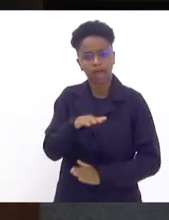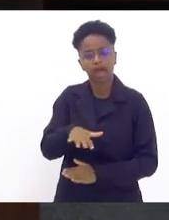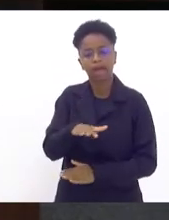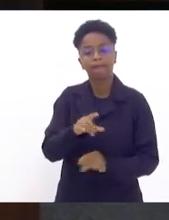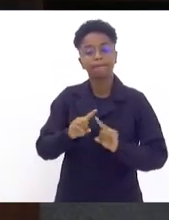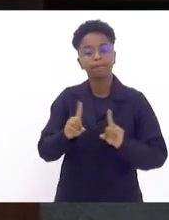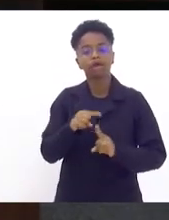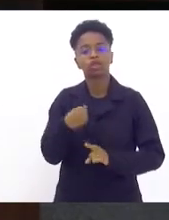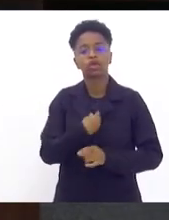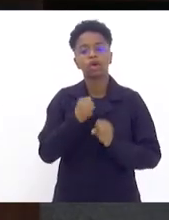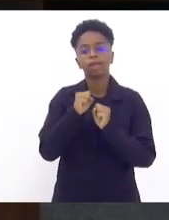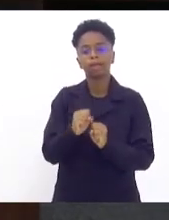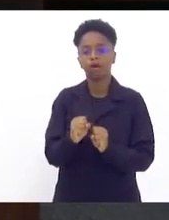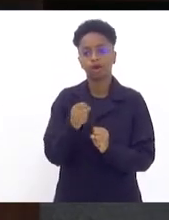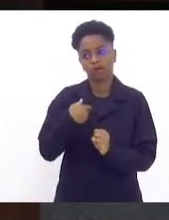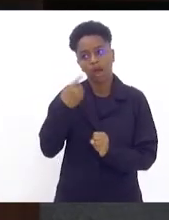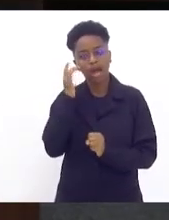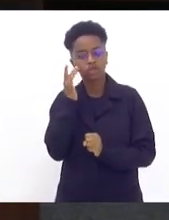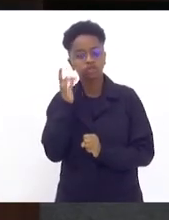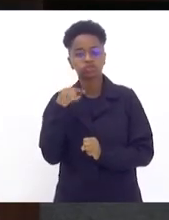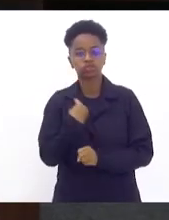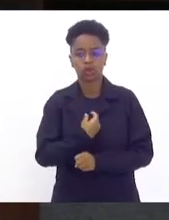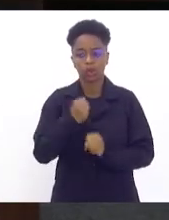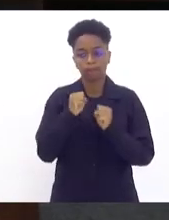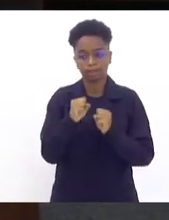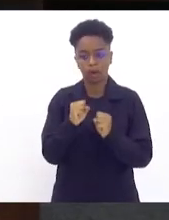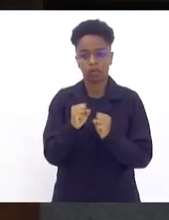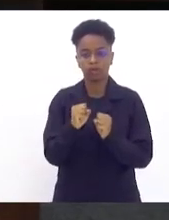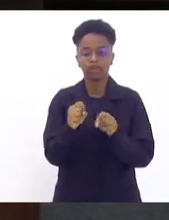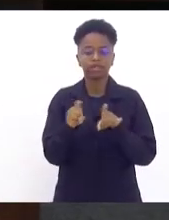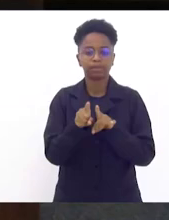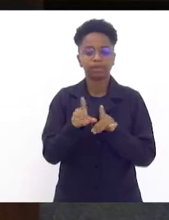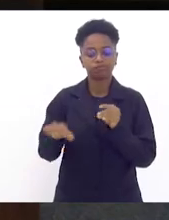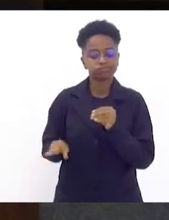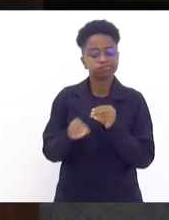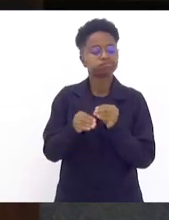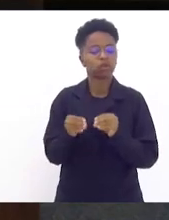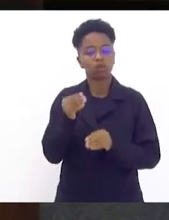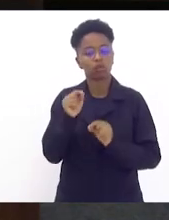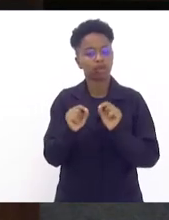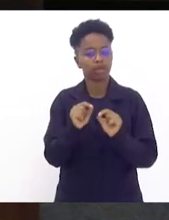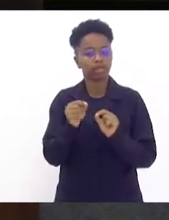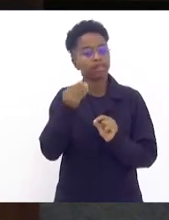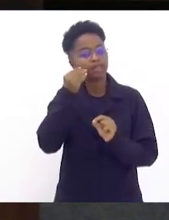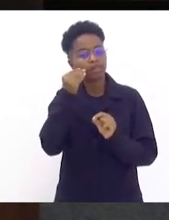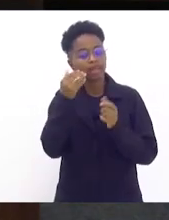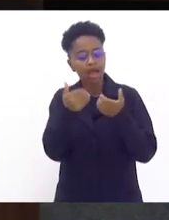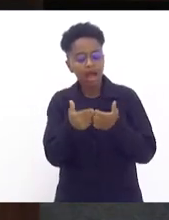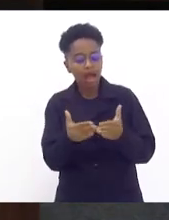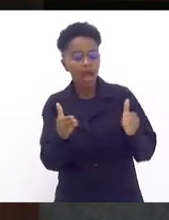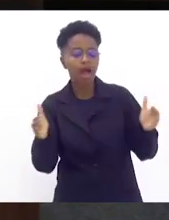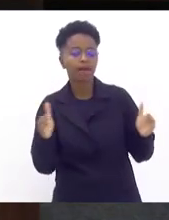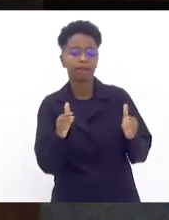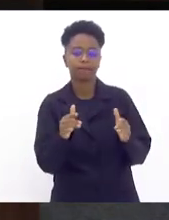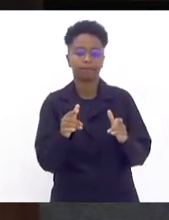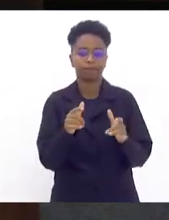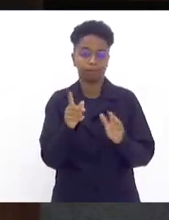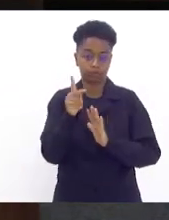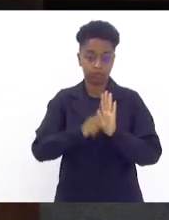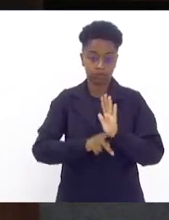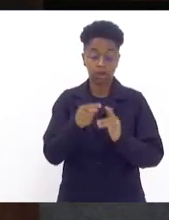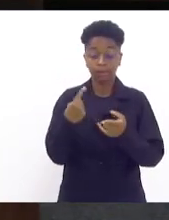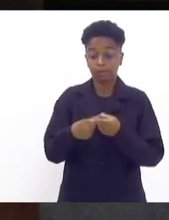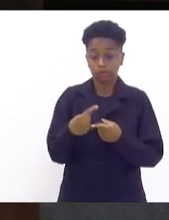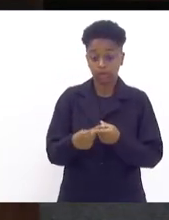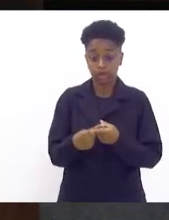pode, eu penso que a gente pode, e nesse sentido a gente emendou, ampliar esse projeto, porque esse projeto